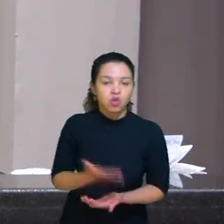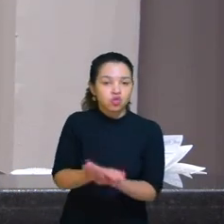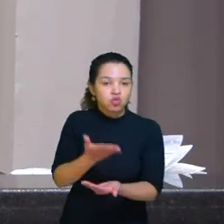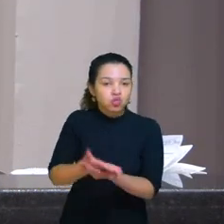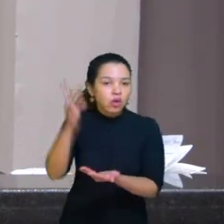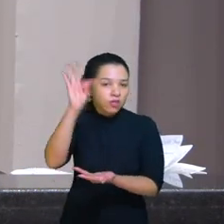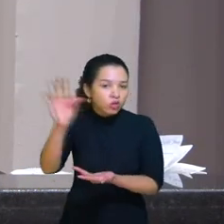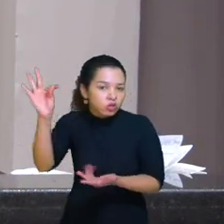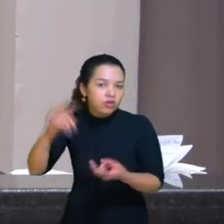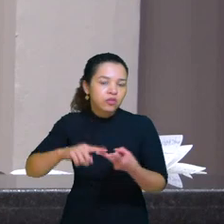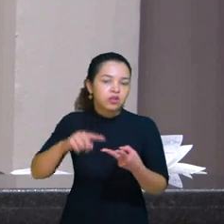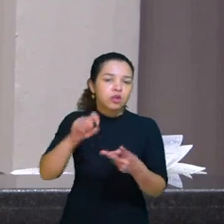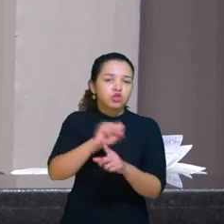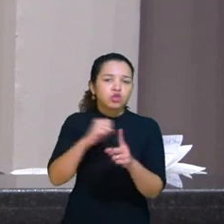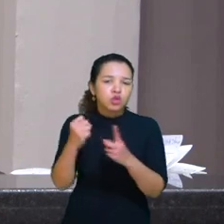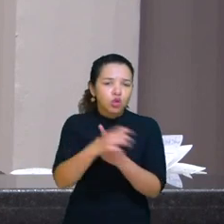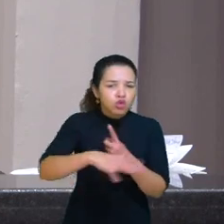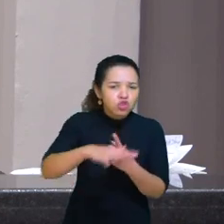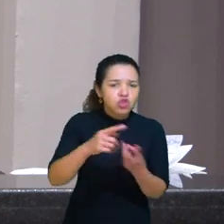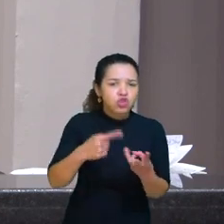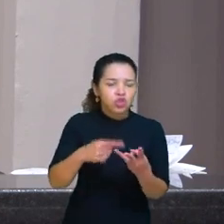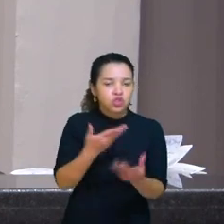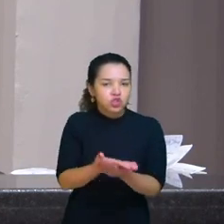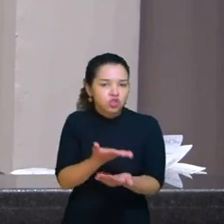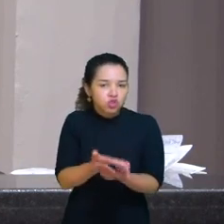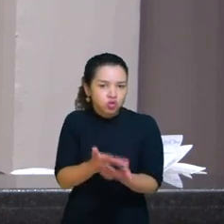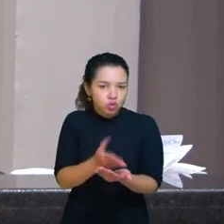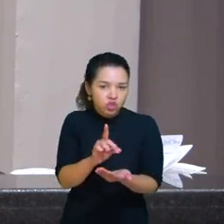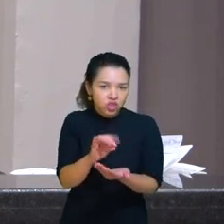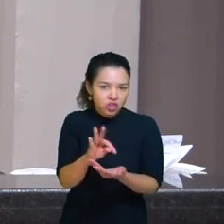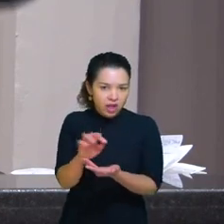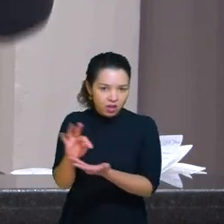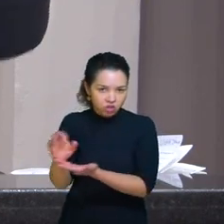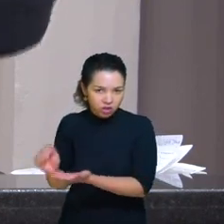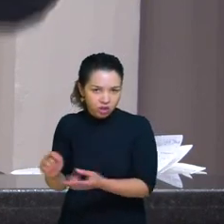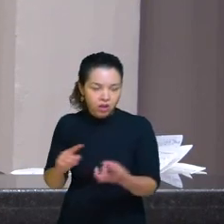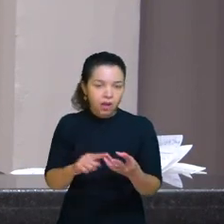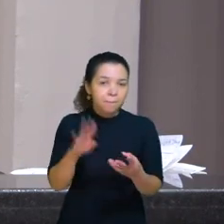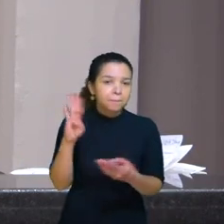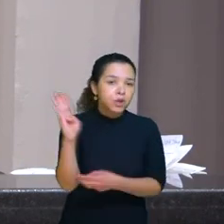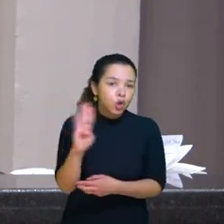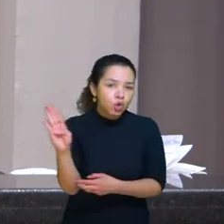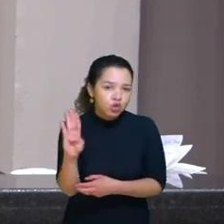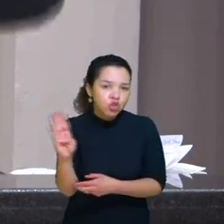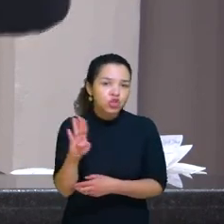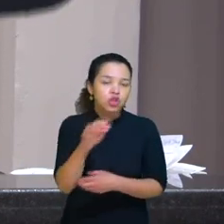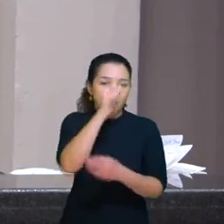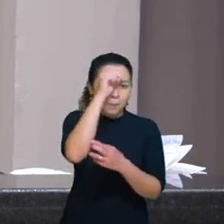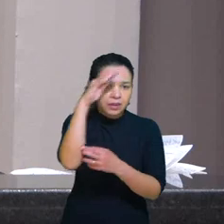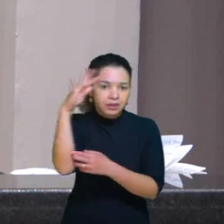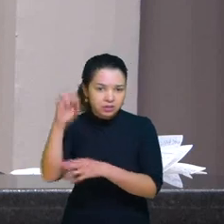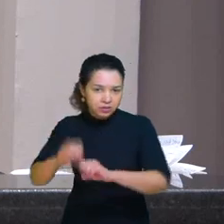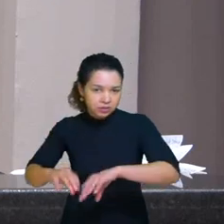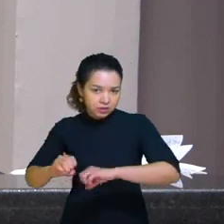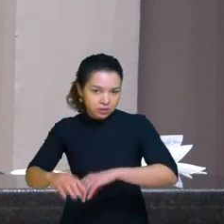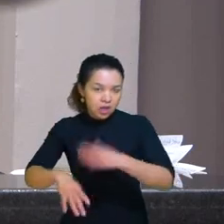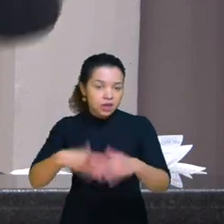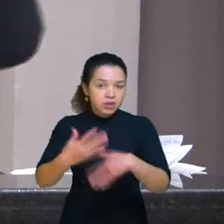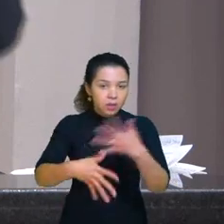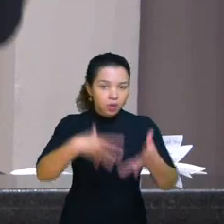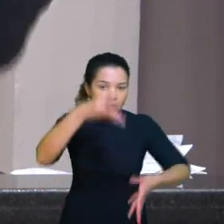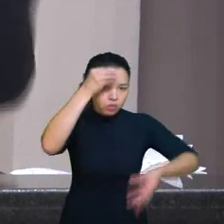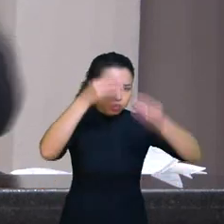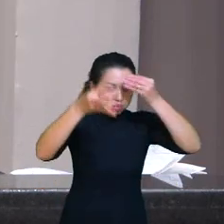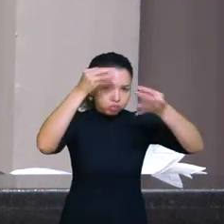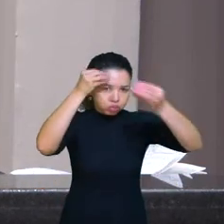faz sociologia faz didática faz biologia faz alfabetização e depois ele faça o exercício de integrar tudo